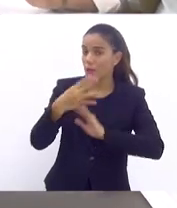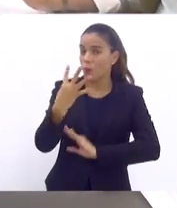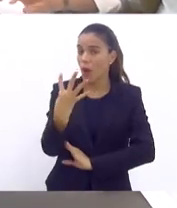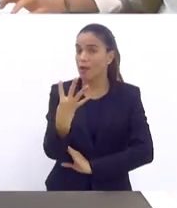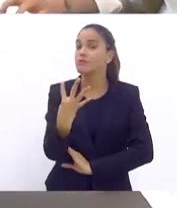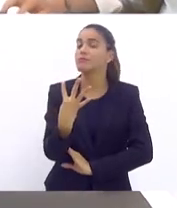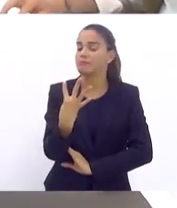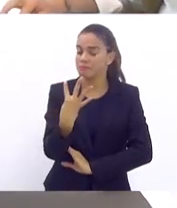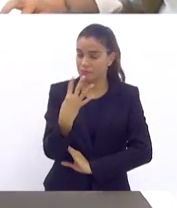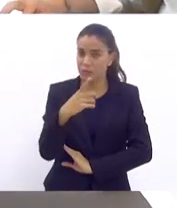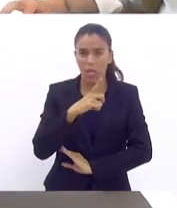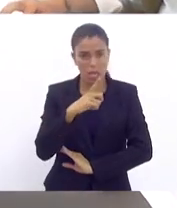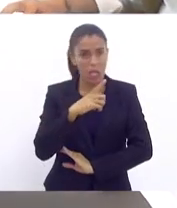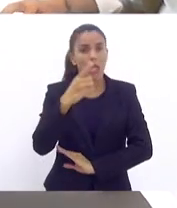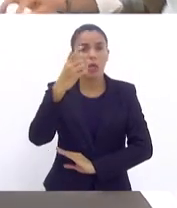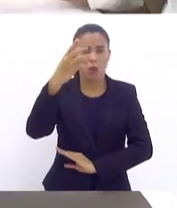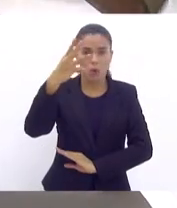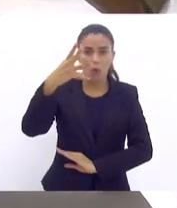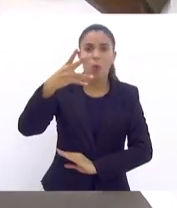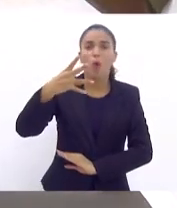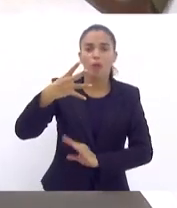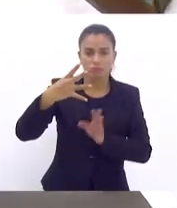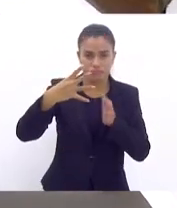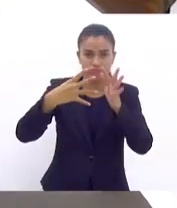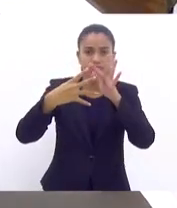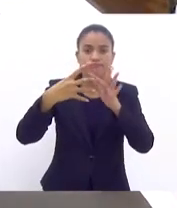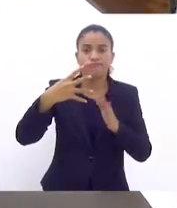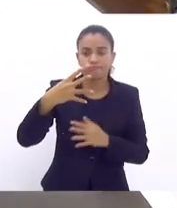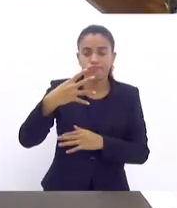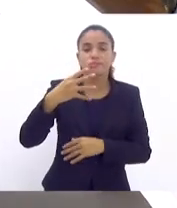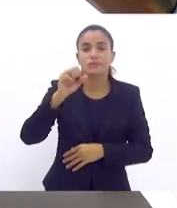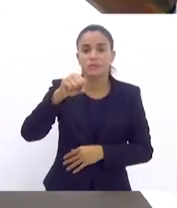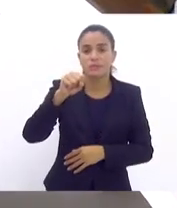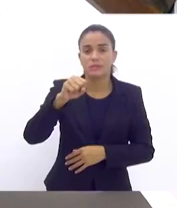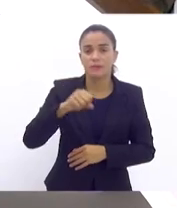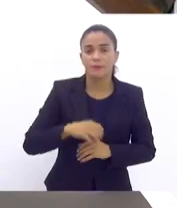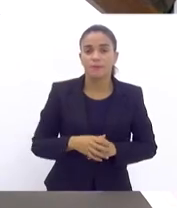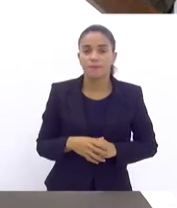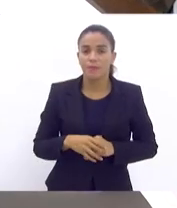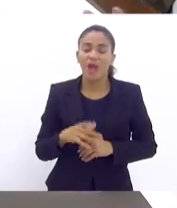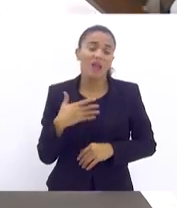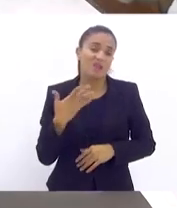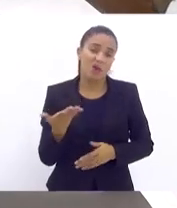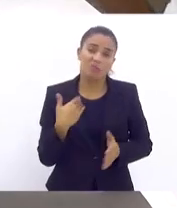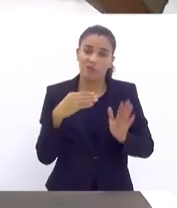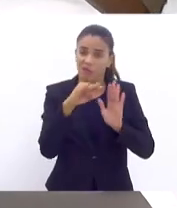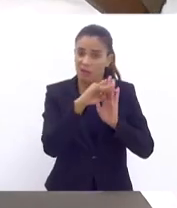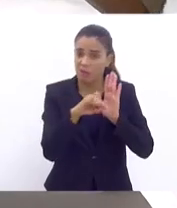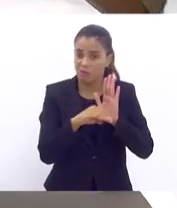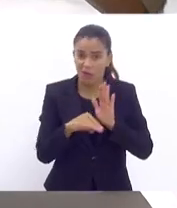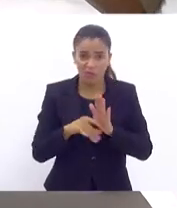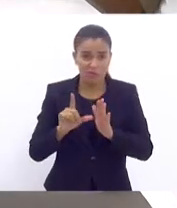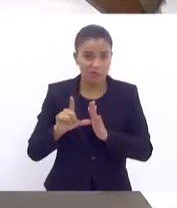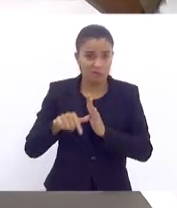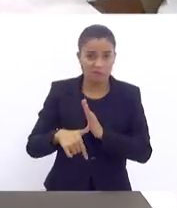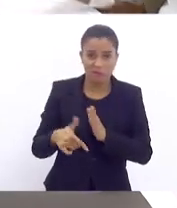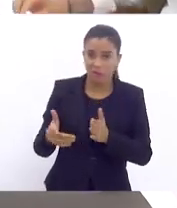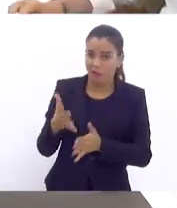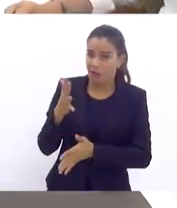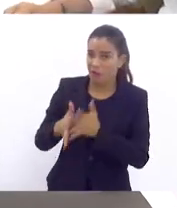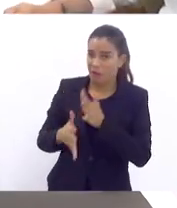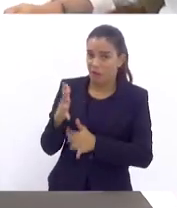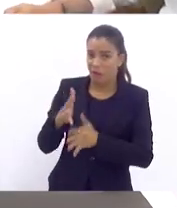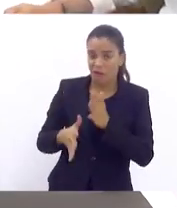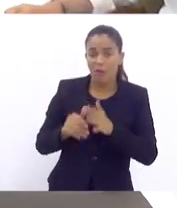estão aqui as quatro emendas Tá certo tá certo tô com uma ponta desatualizada então a emenda modificativa um